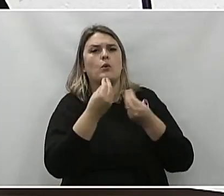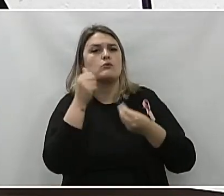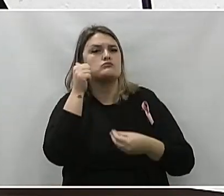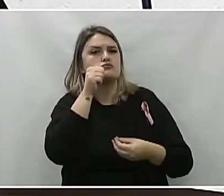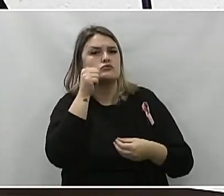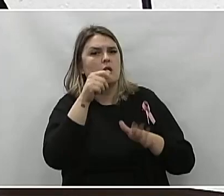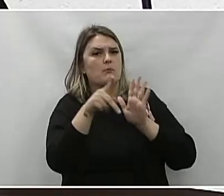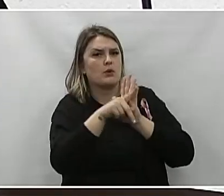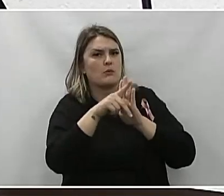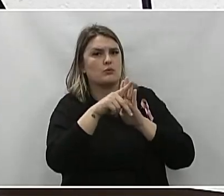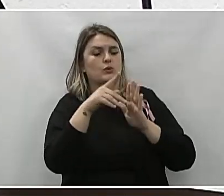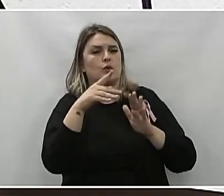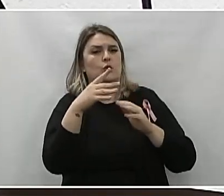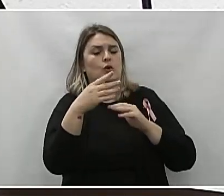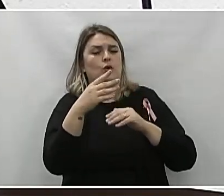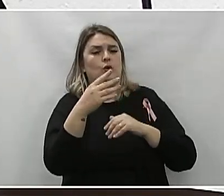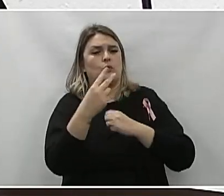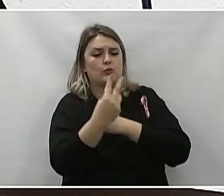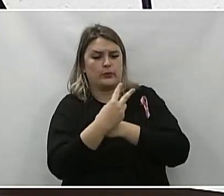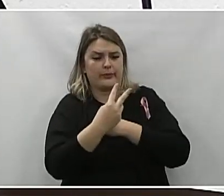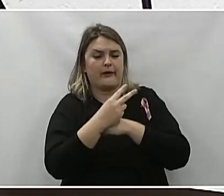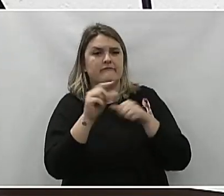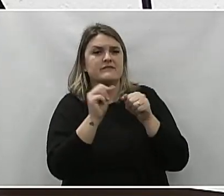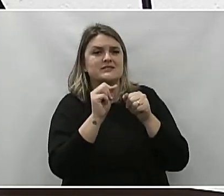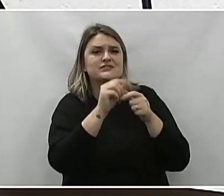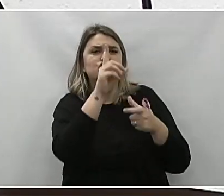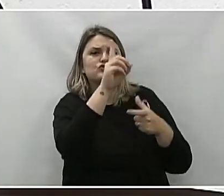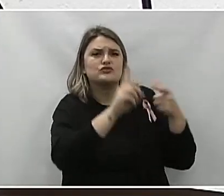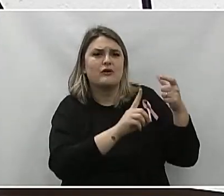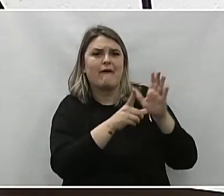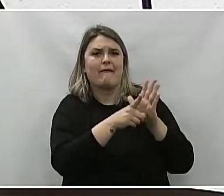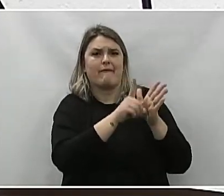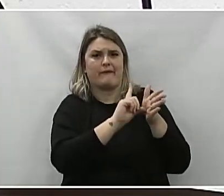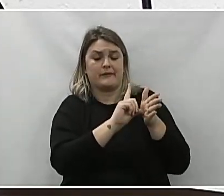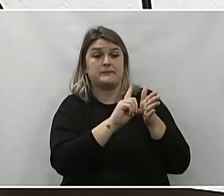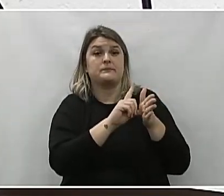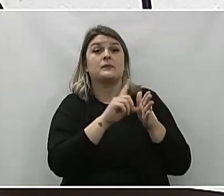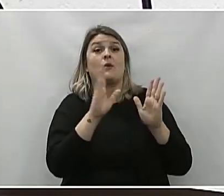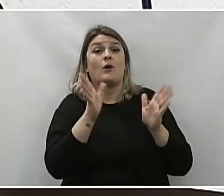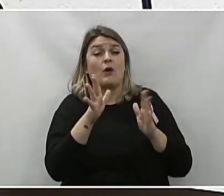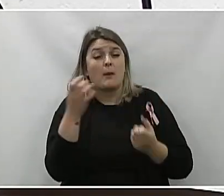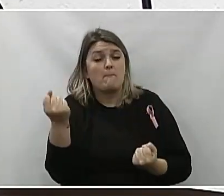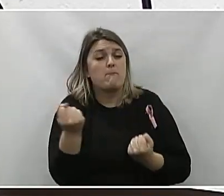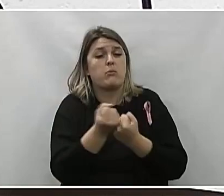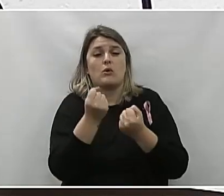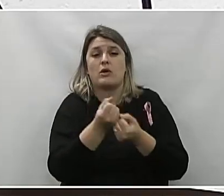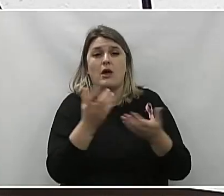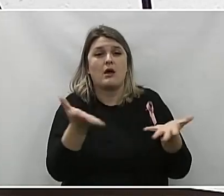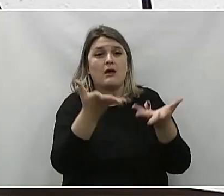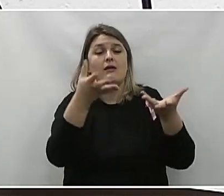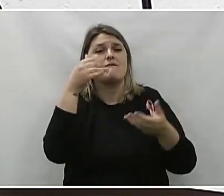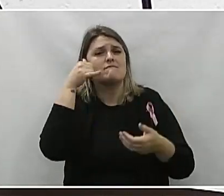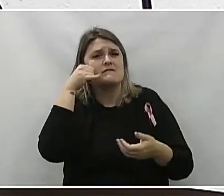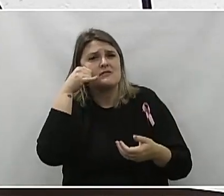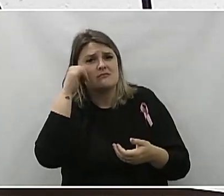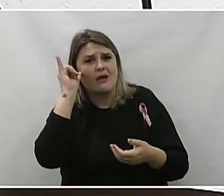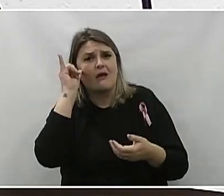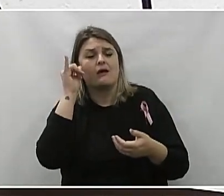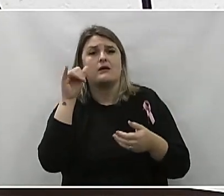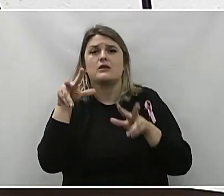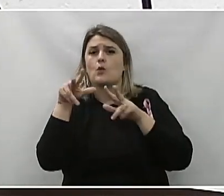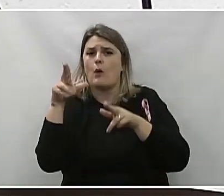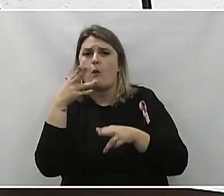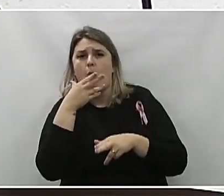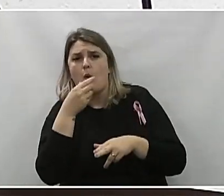do diagnóstico precoce e nós temos que cada vez mais fortalecer a prevenção tanto